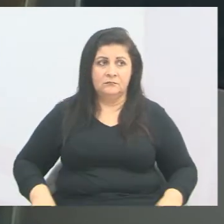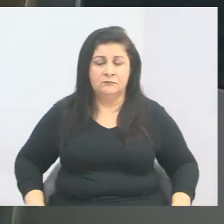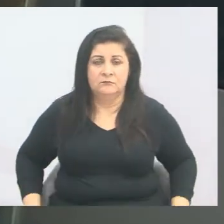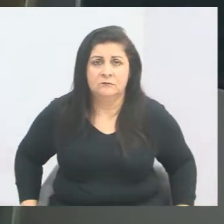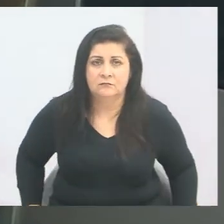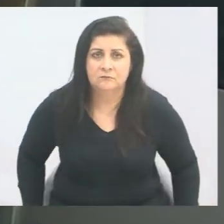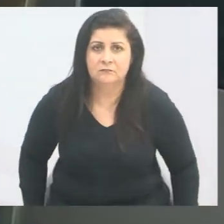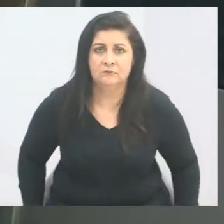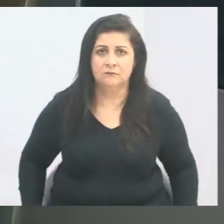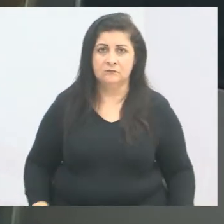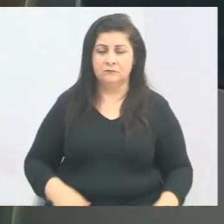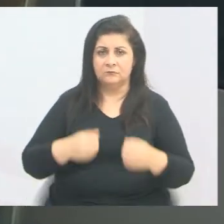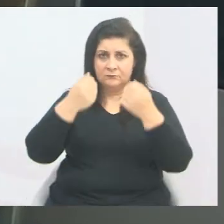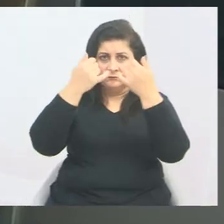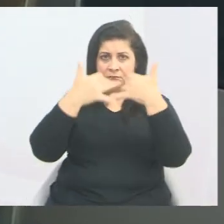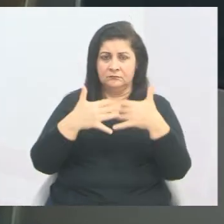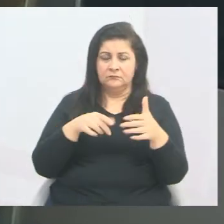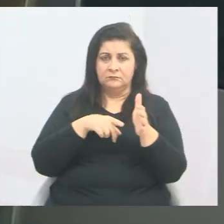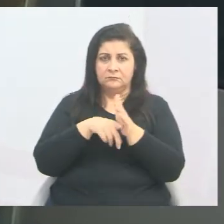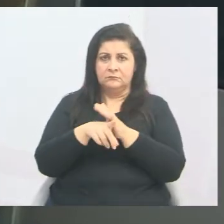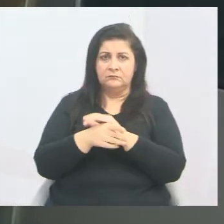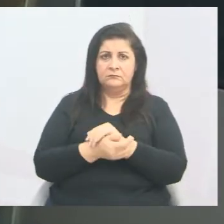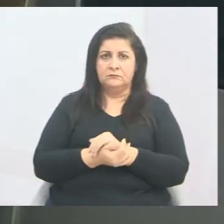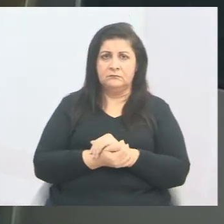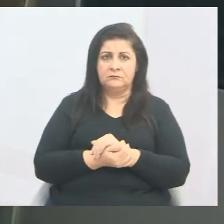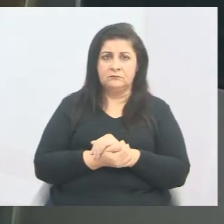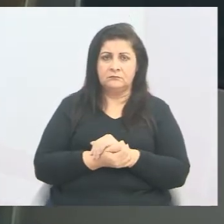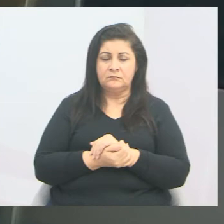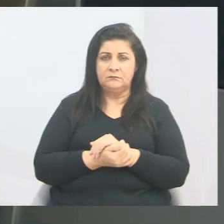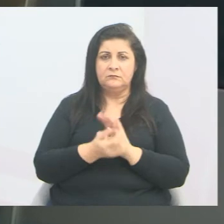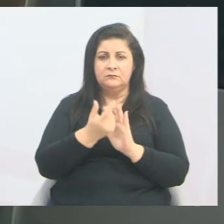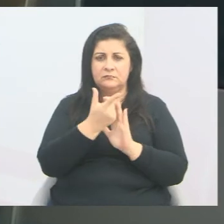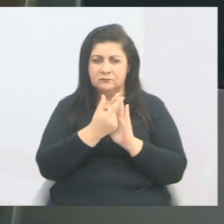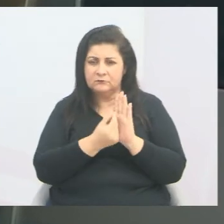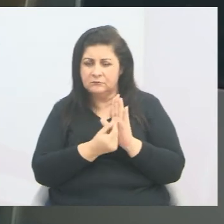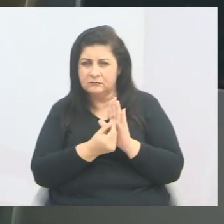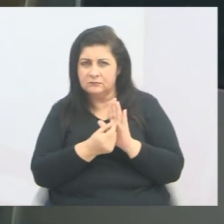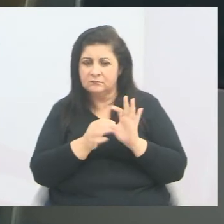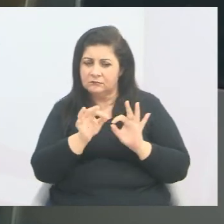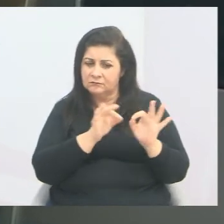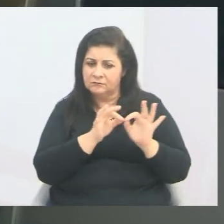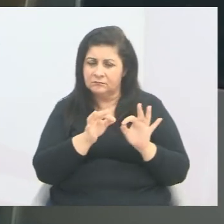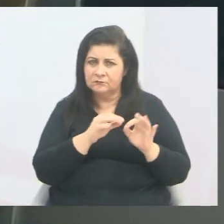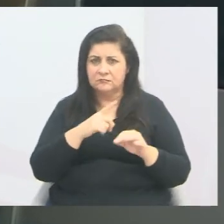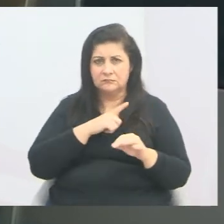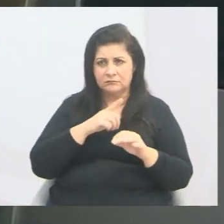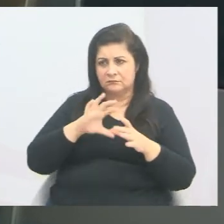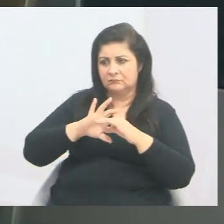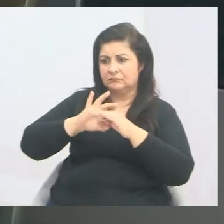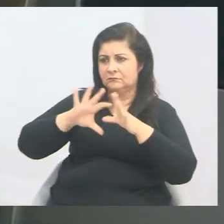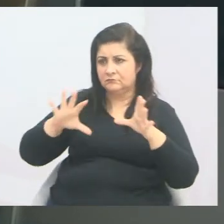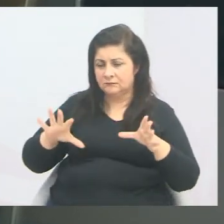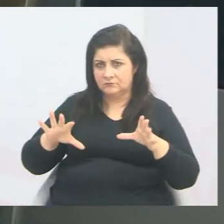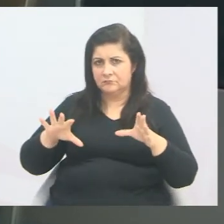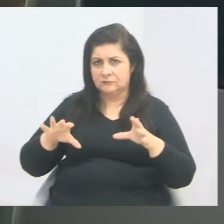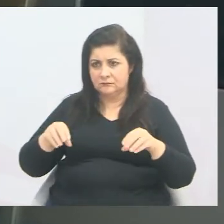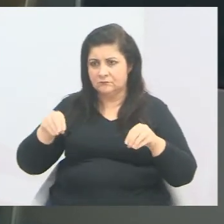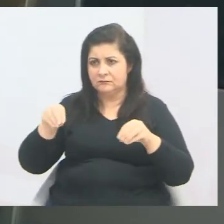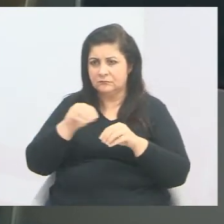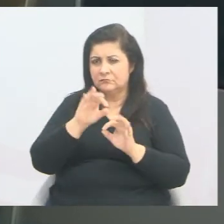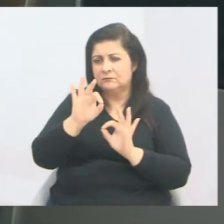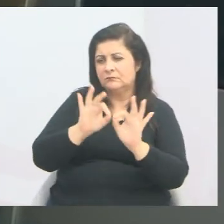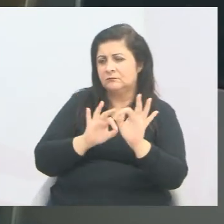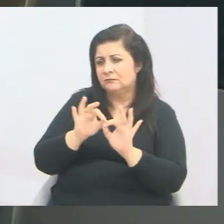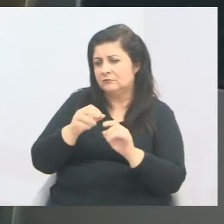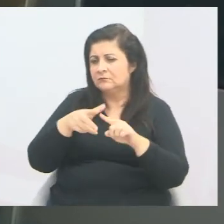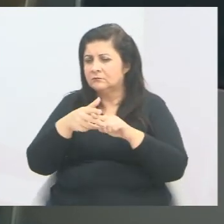ser claro, porque vocês do planejamento socioeconômico, se vocês têm essa liberdade para fazer esses